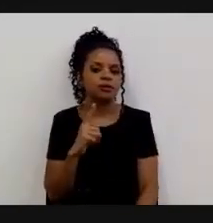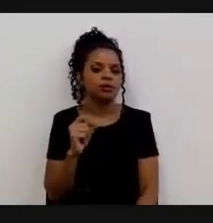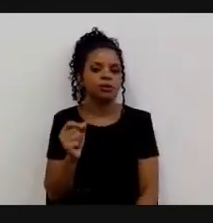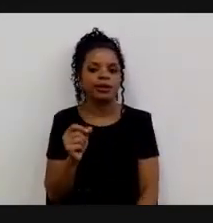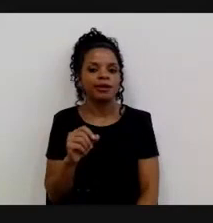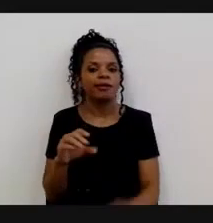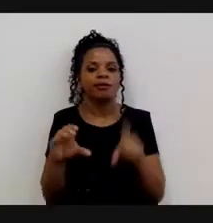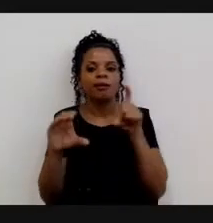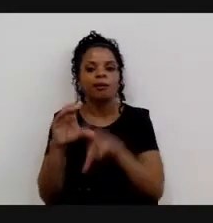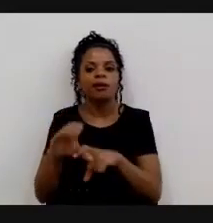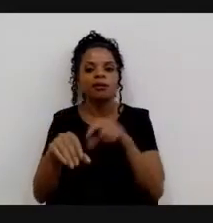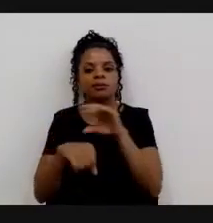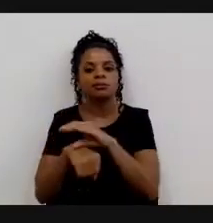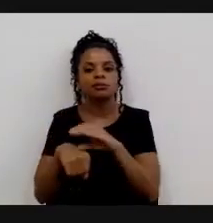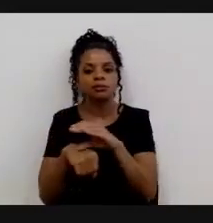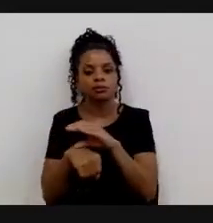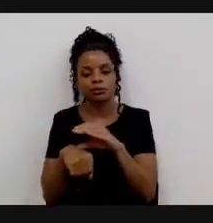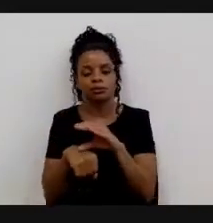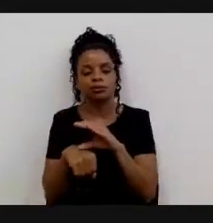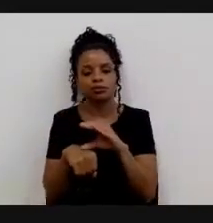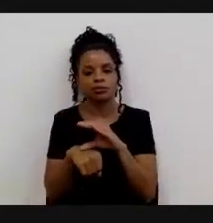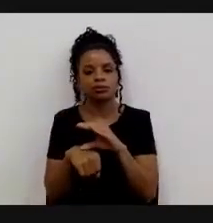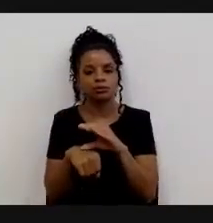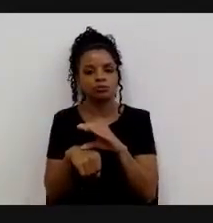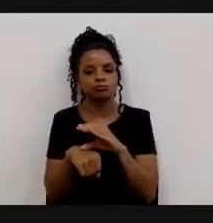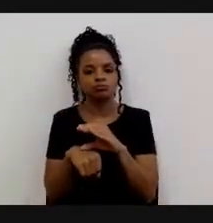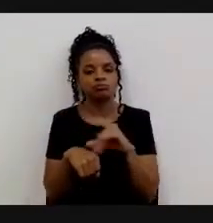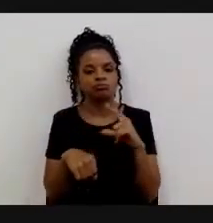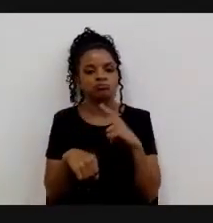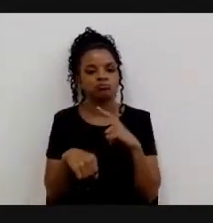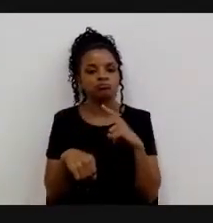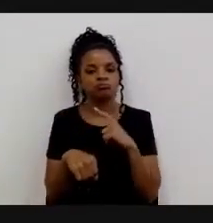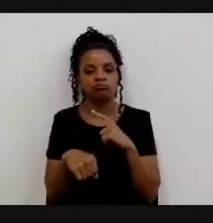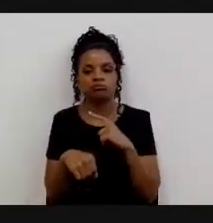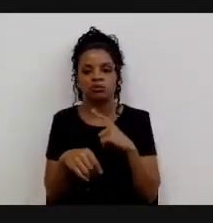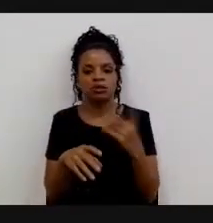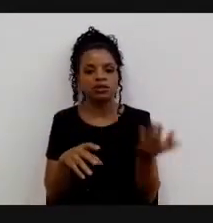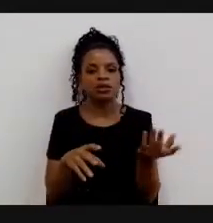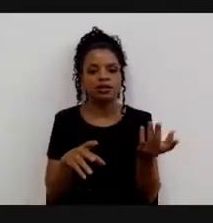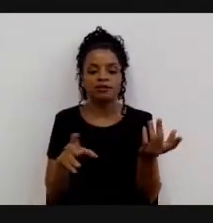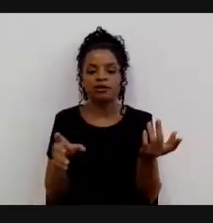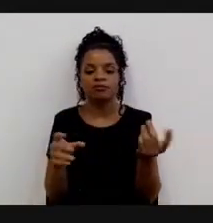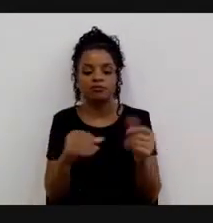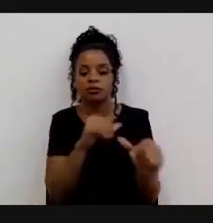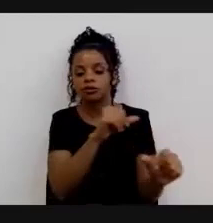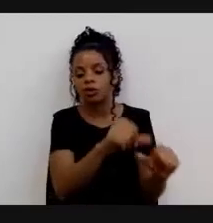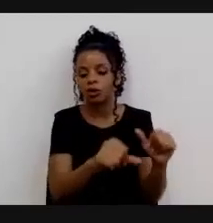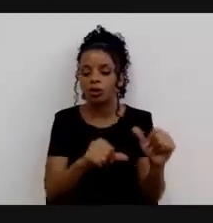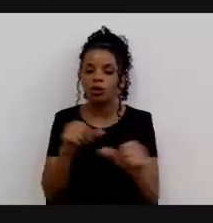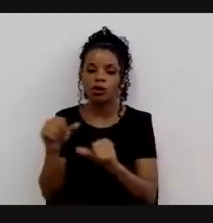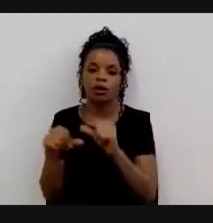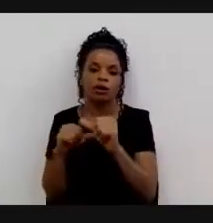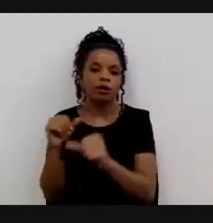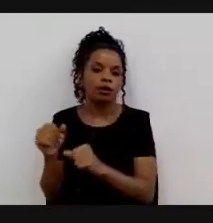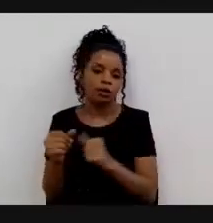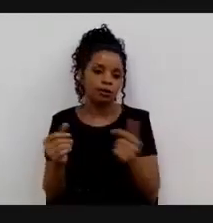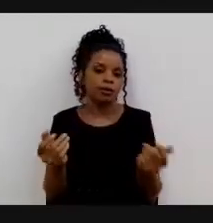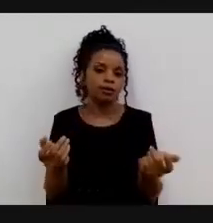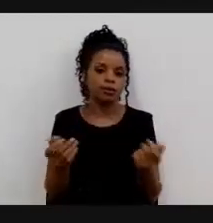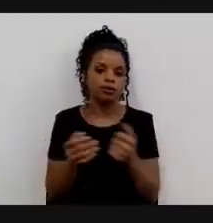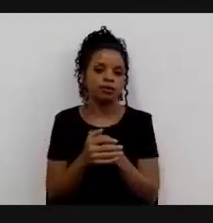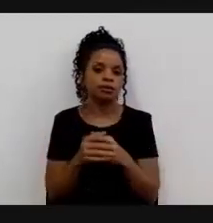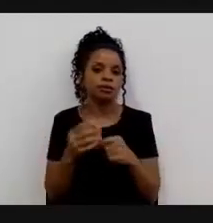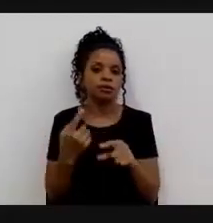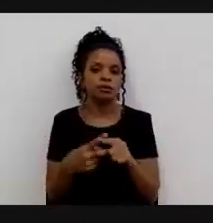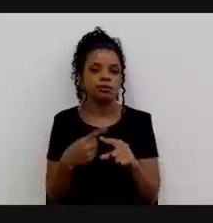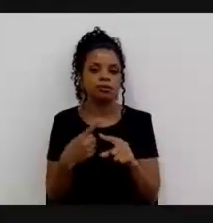dependência constitucionalizada. Ela gerou trocas assimétricas entre o eleitor e a lista legislativa. E porque há